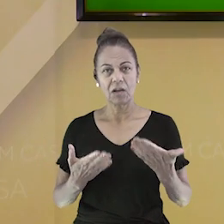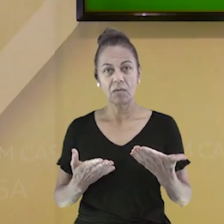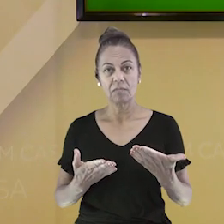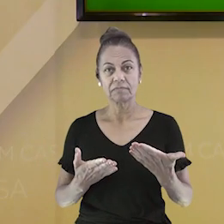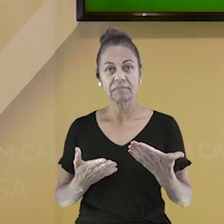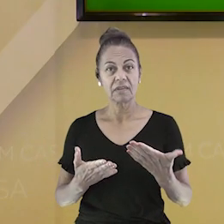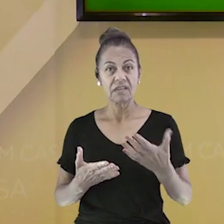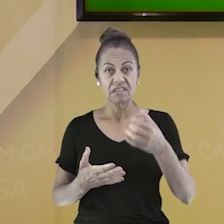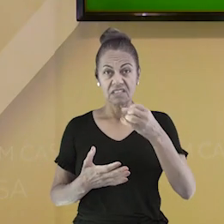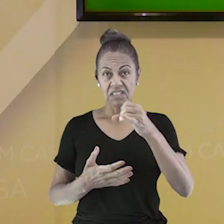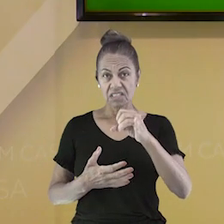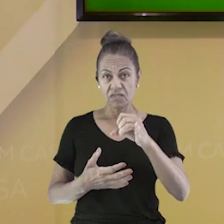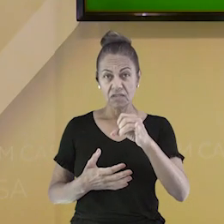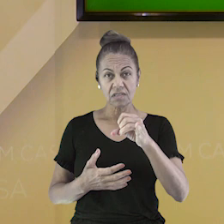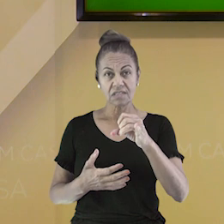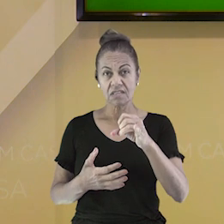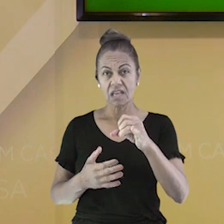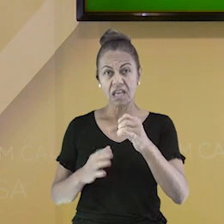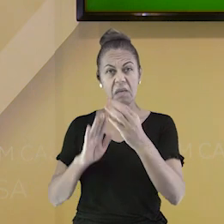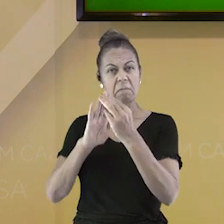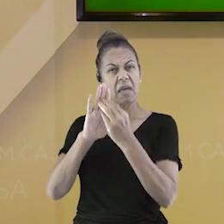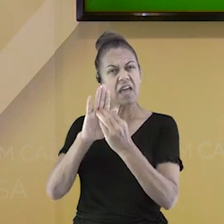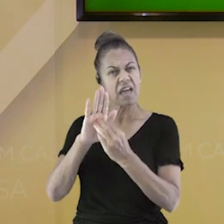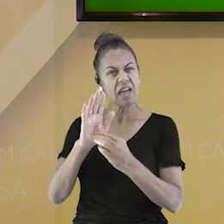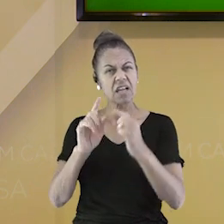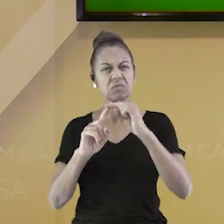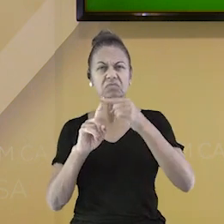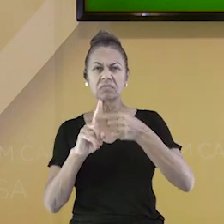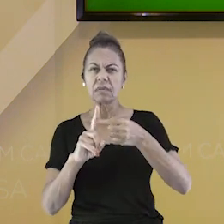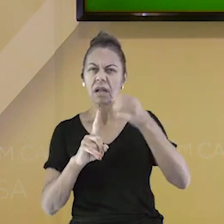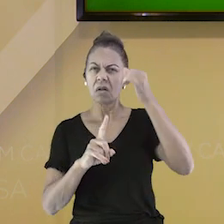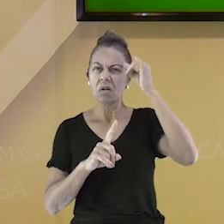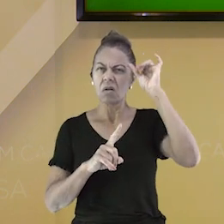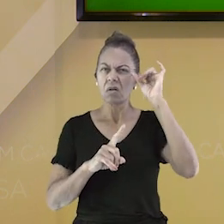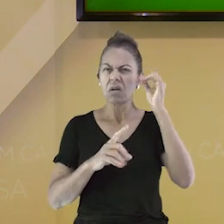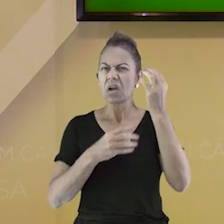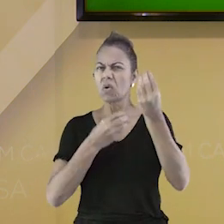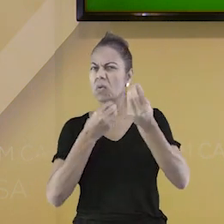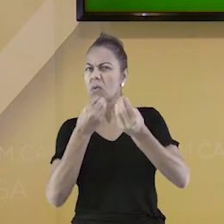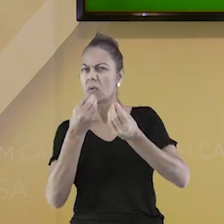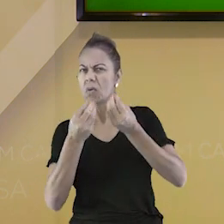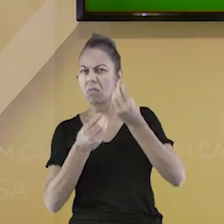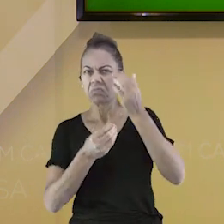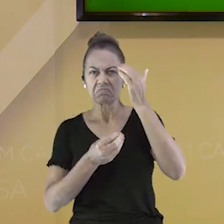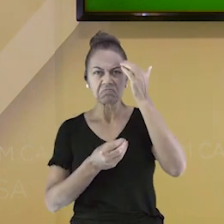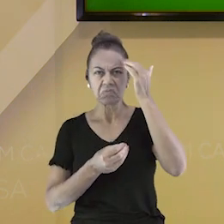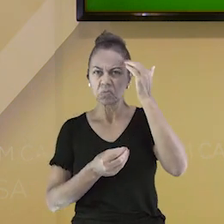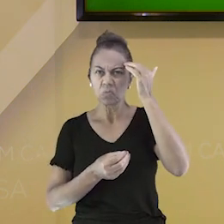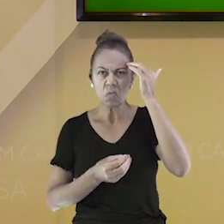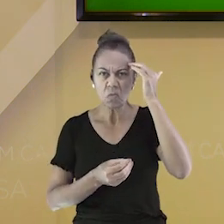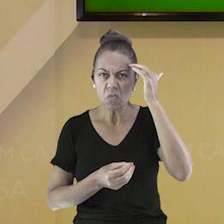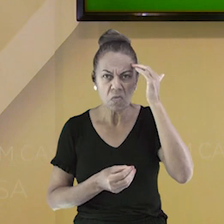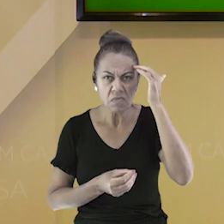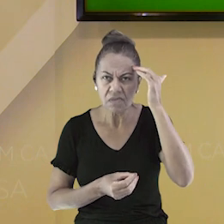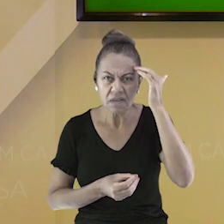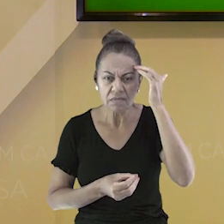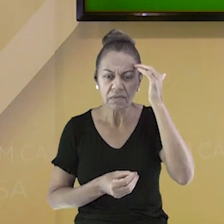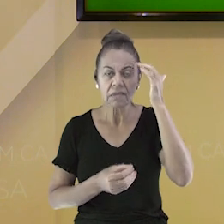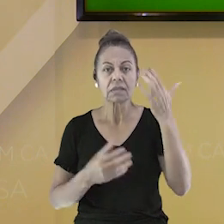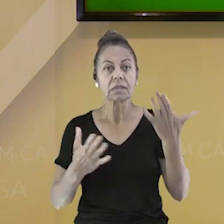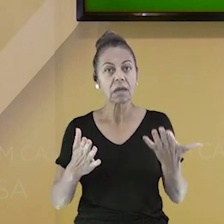Bom, quem ainda não sabia, passa a saber agora que métodos contraceptivos, ou métodos de contracepção,